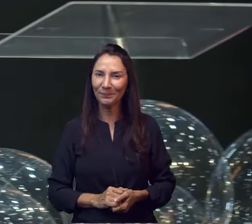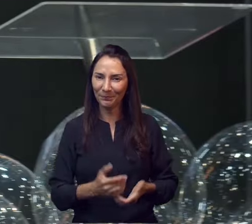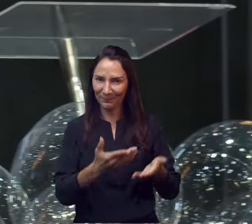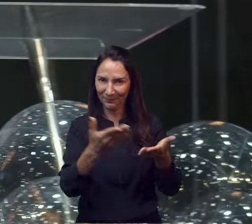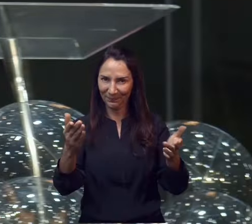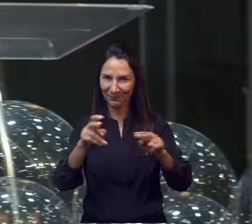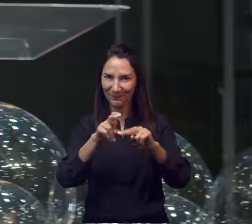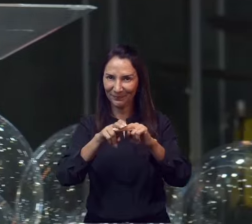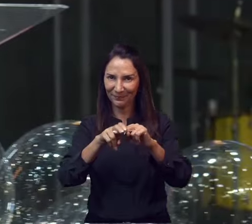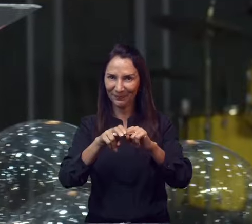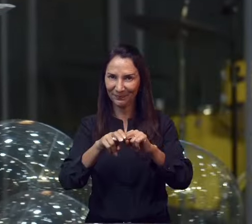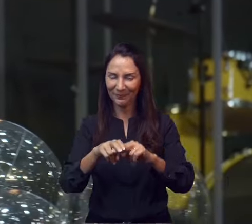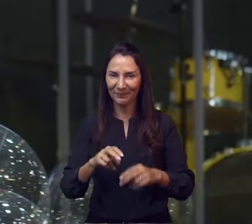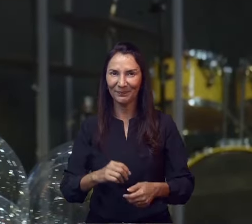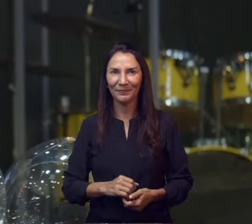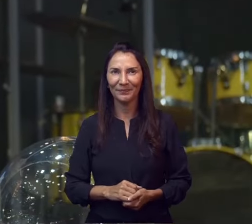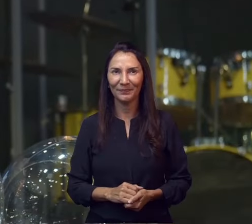sentar